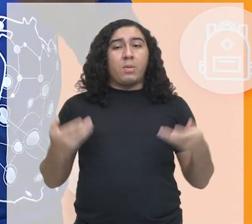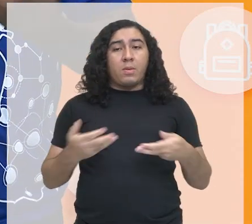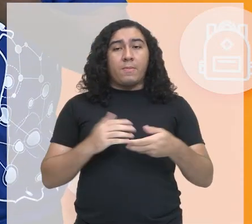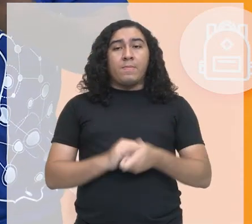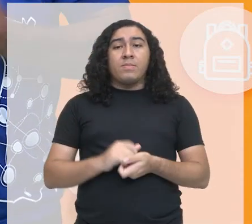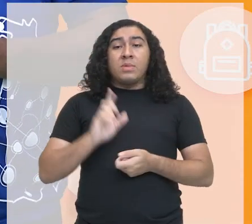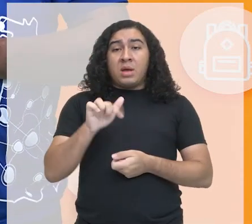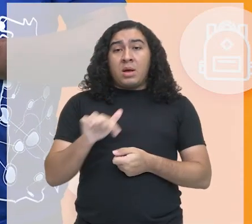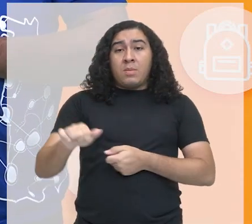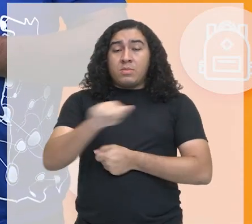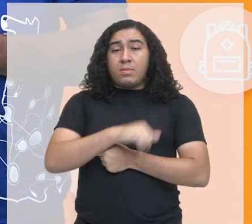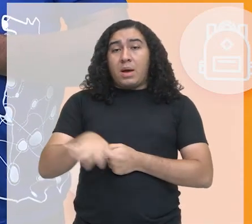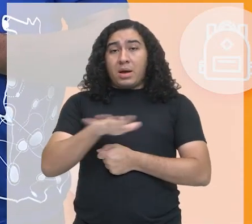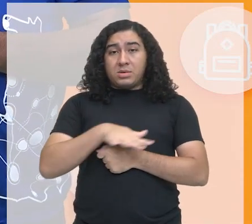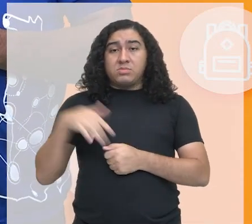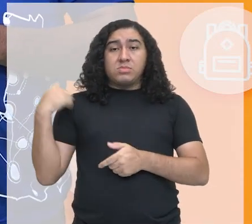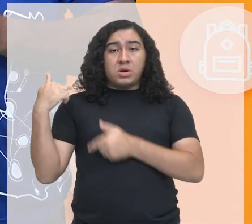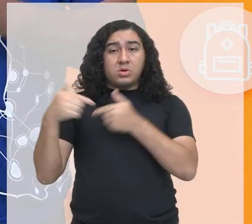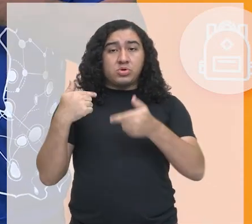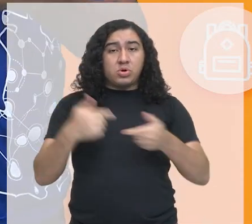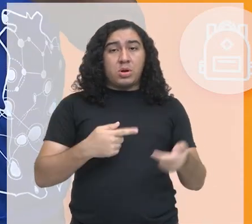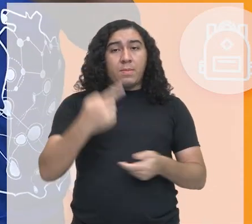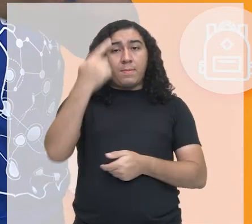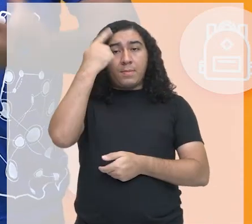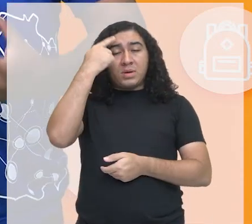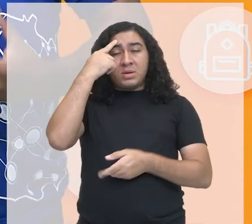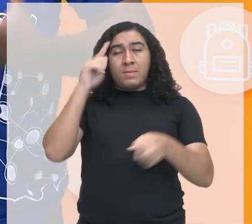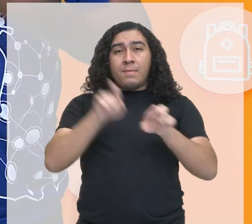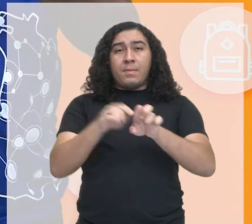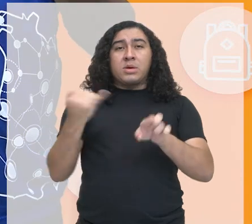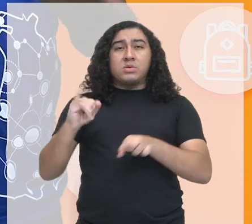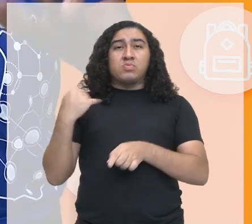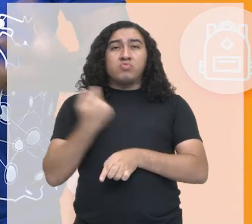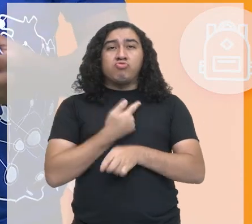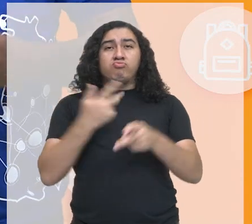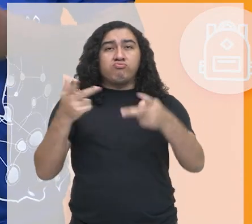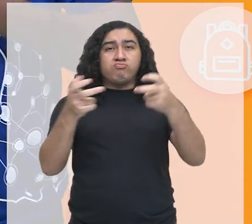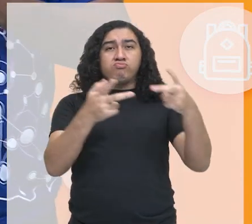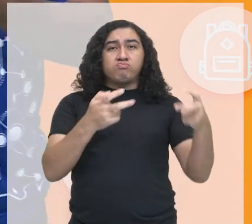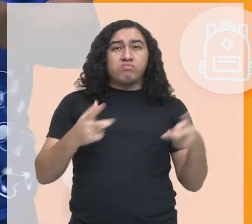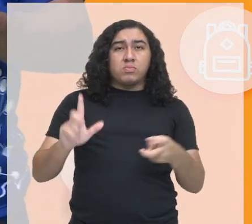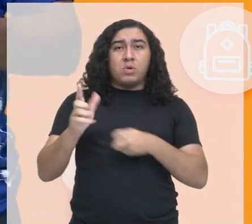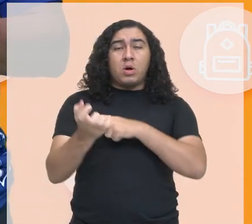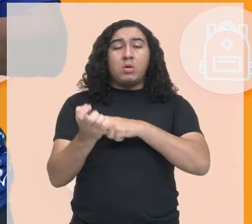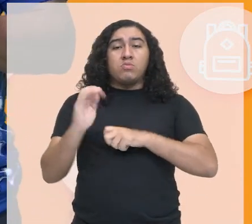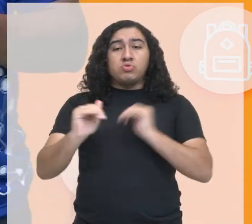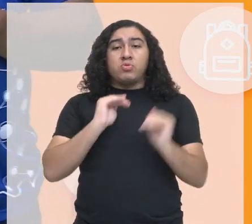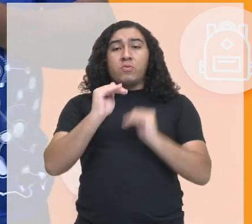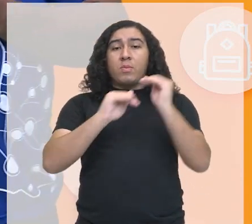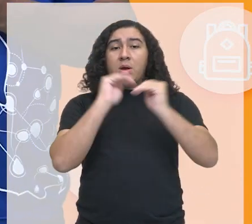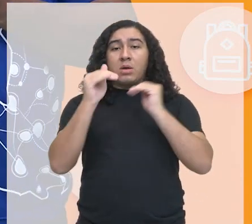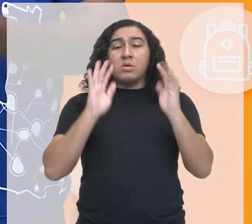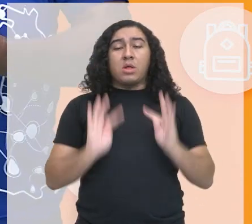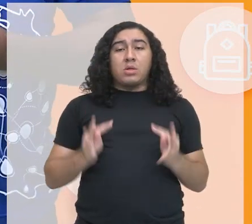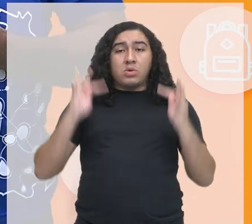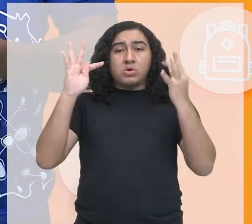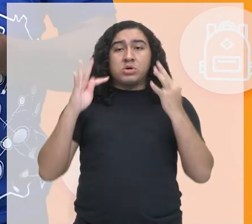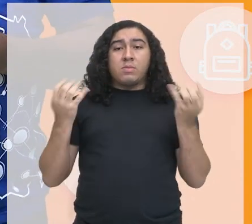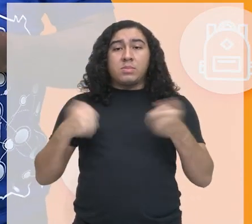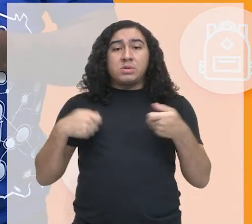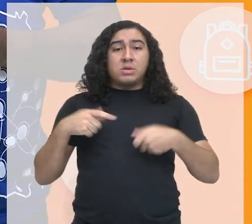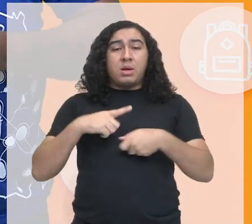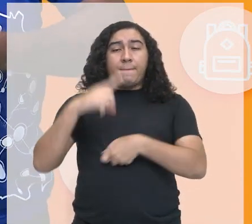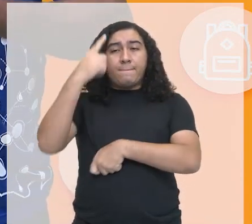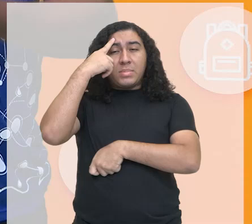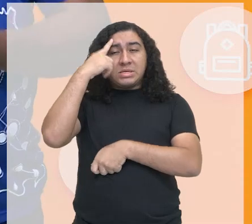de uma maneira mais tradicional, mas se nós formos olhar também para a evolução, para a tecnologia, nós podemos falar